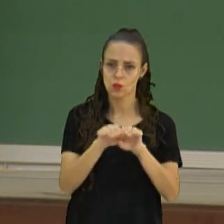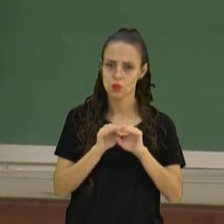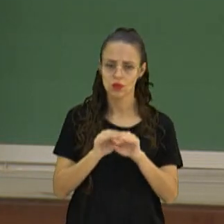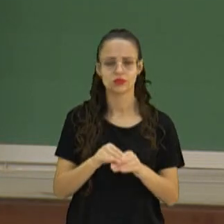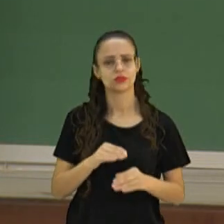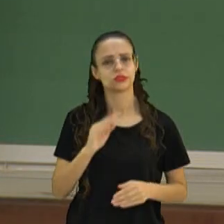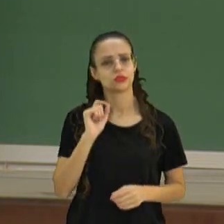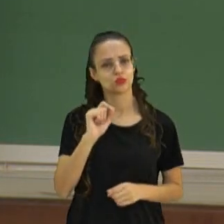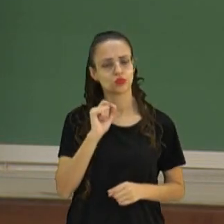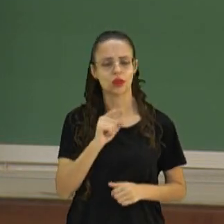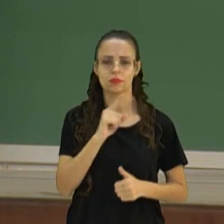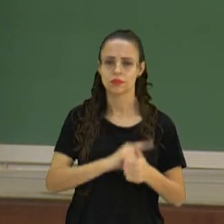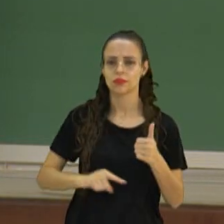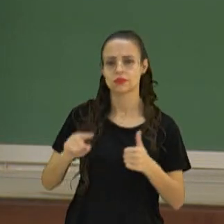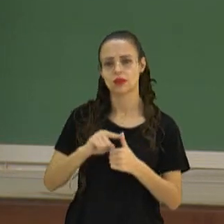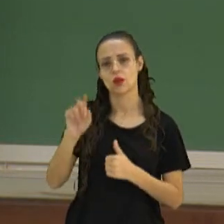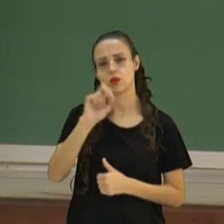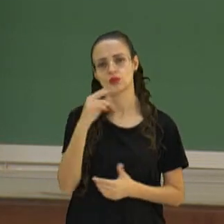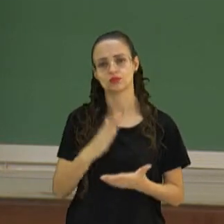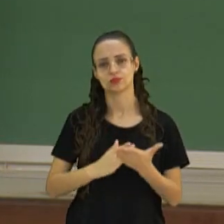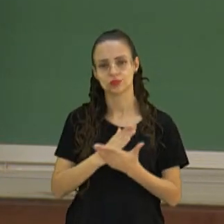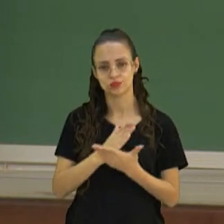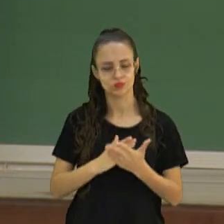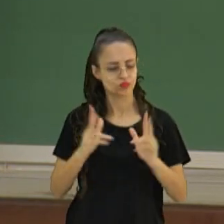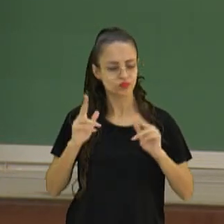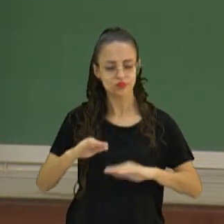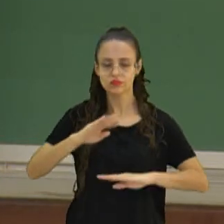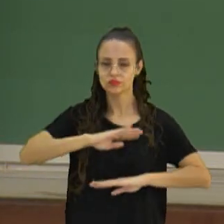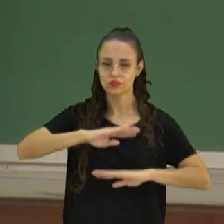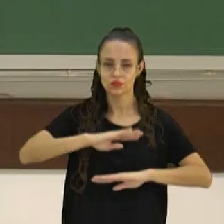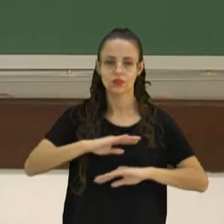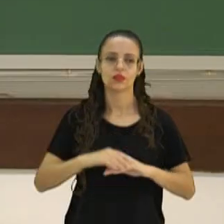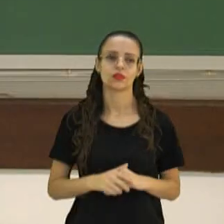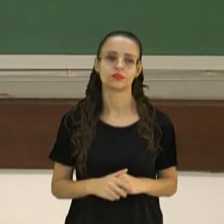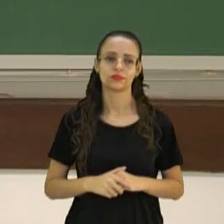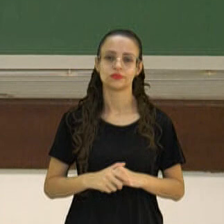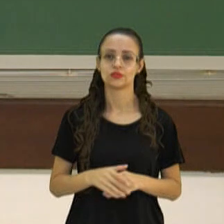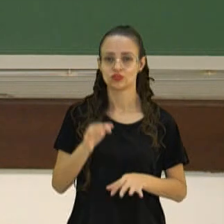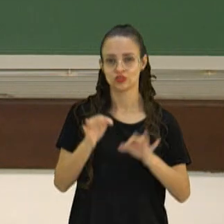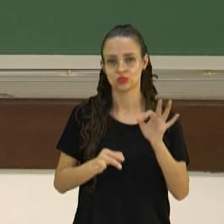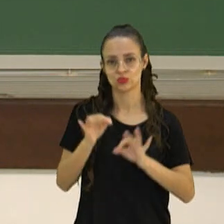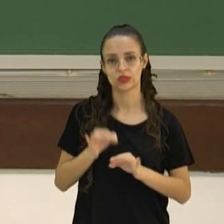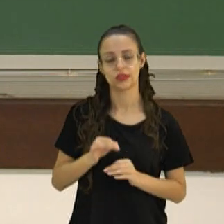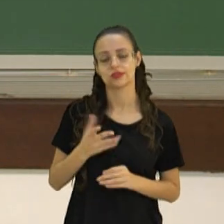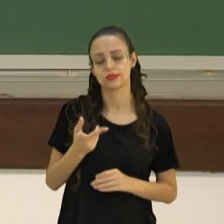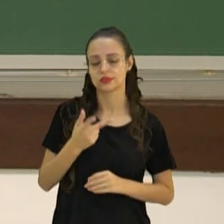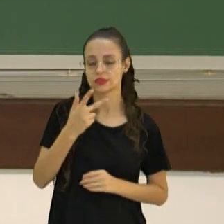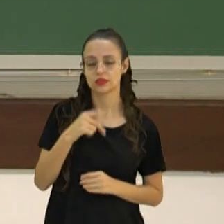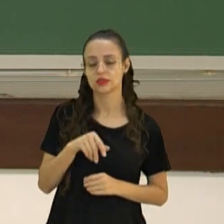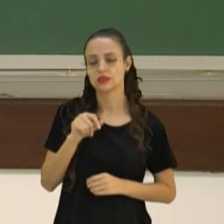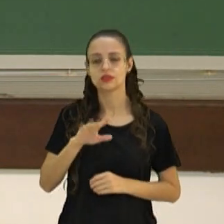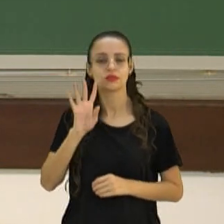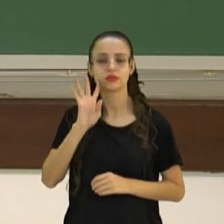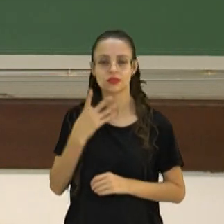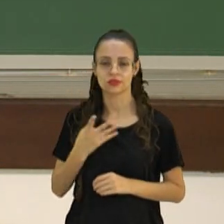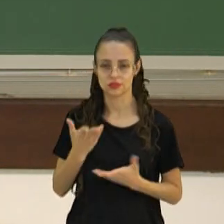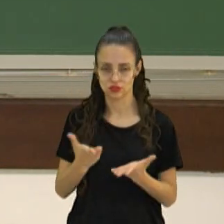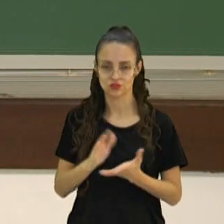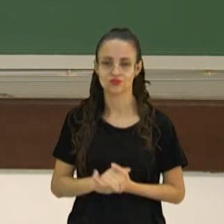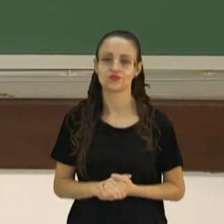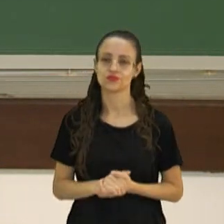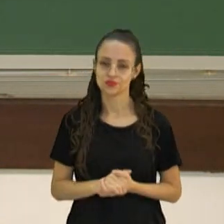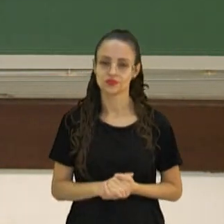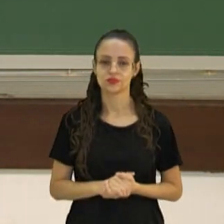forma majoritária ou de forma dividida, que são as mesmas situações aqui, né? Quando a arbitragem coloca como empate aquela luta. Então